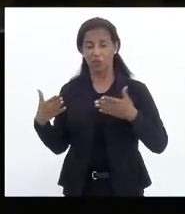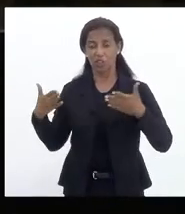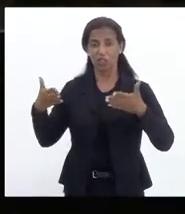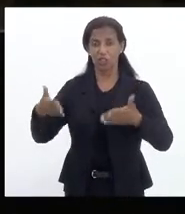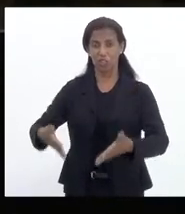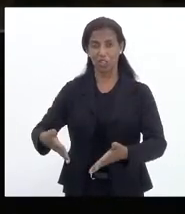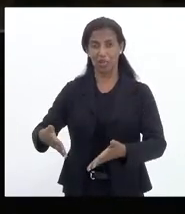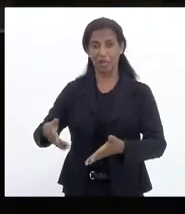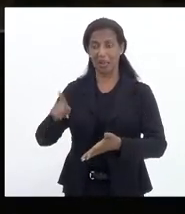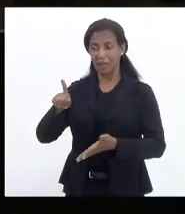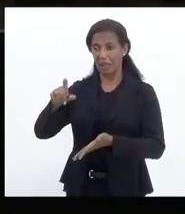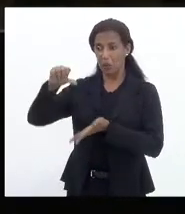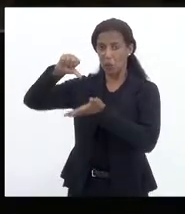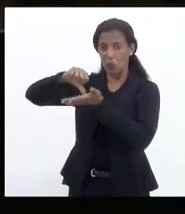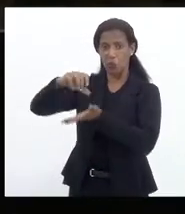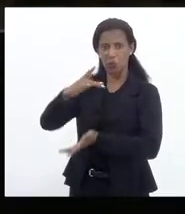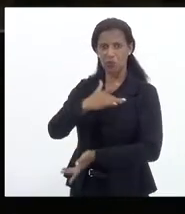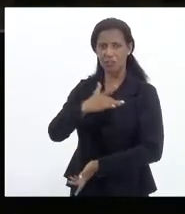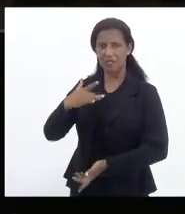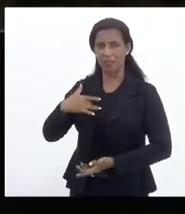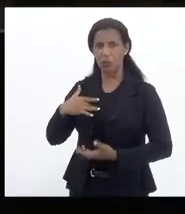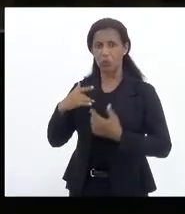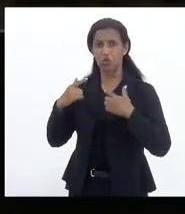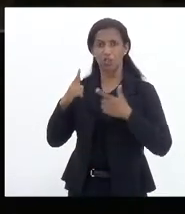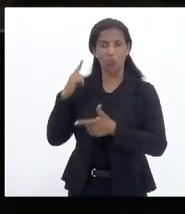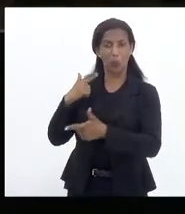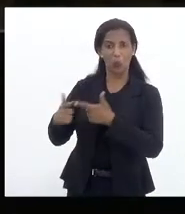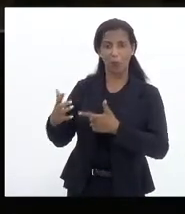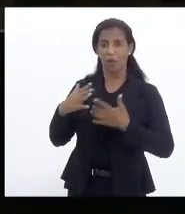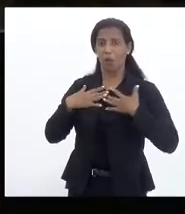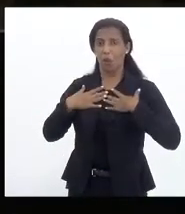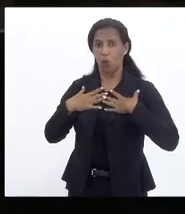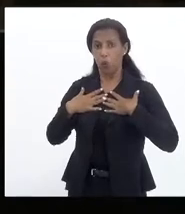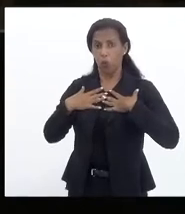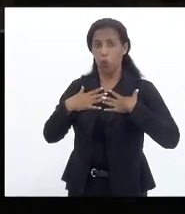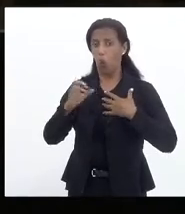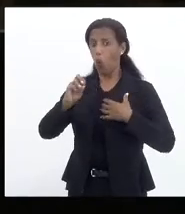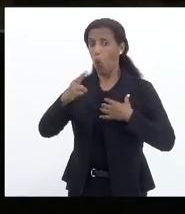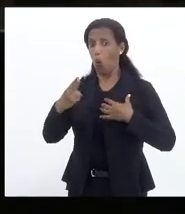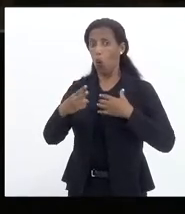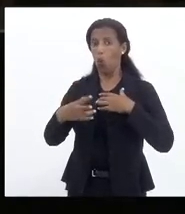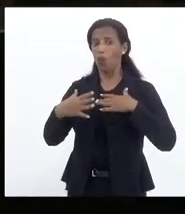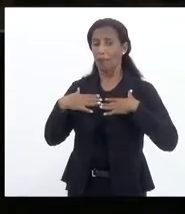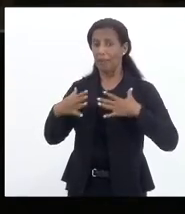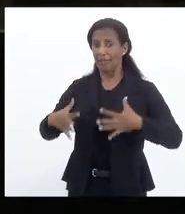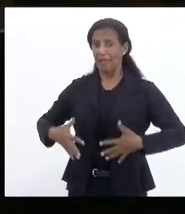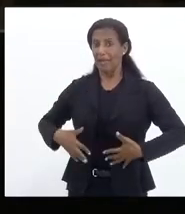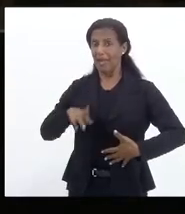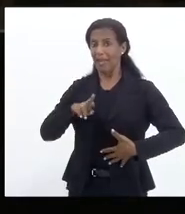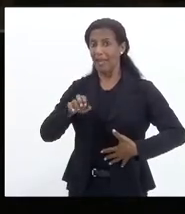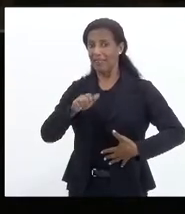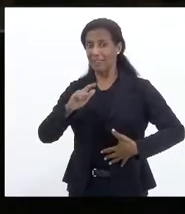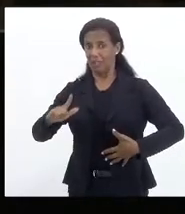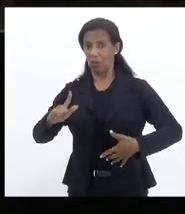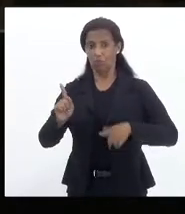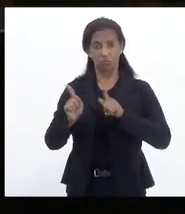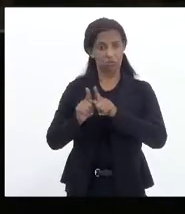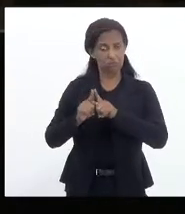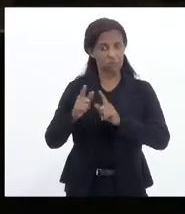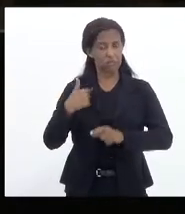unidade já chega a com parada respiratória insuficiência respiratória ou problema renal isso eu tenho